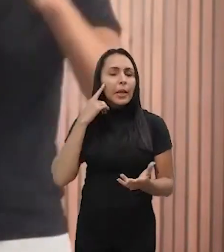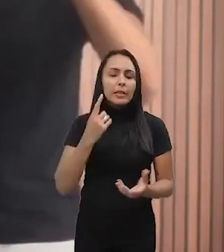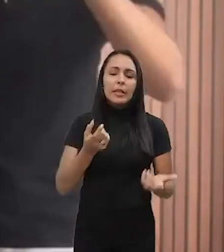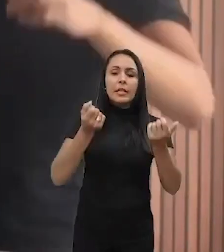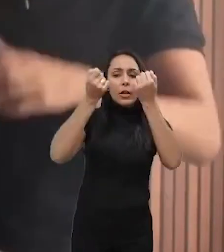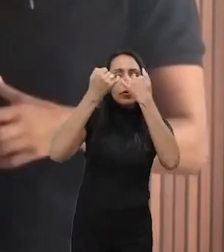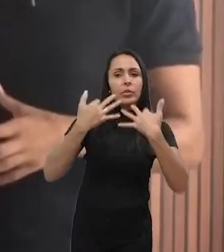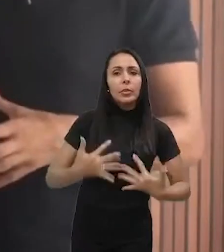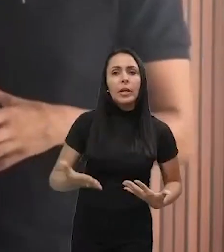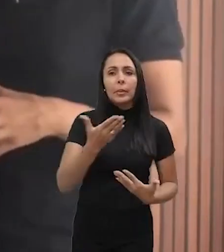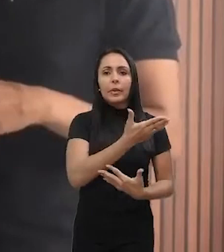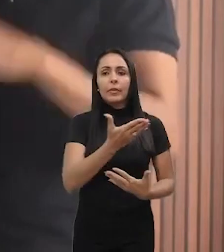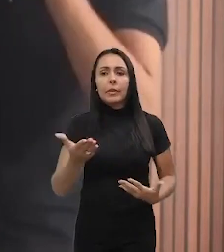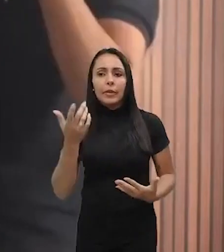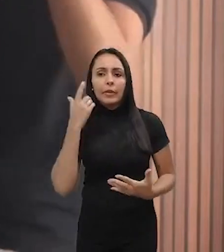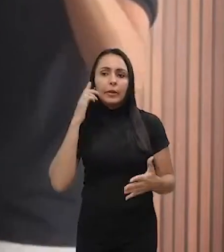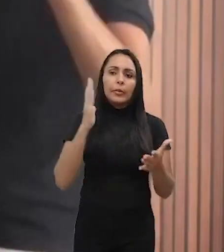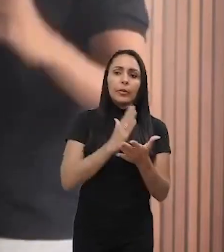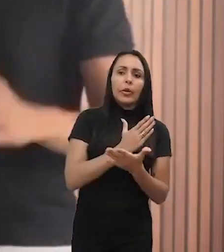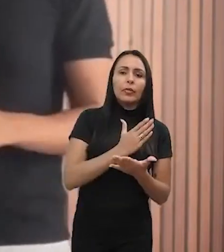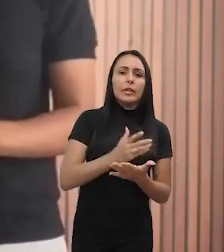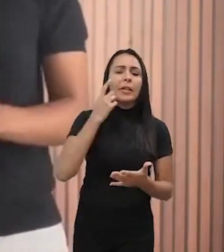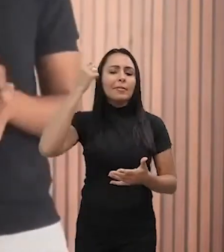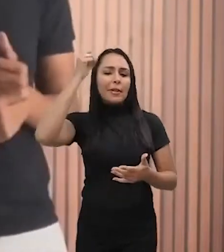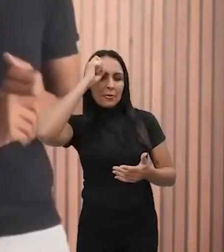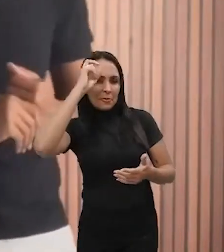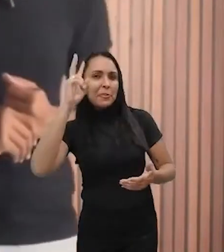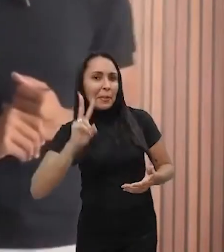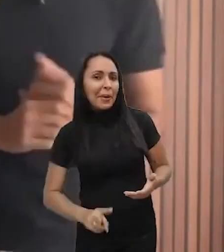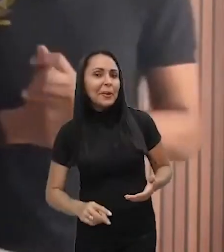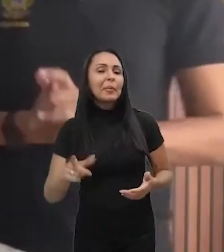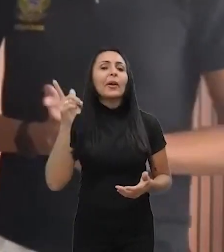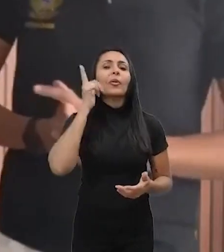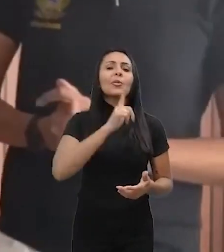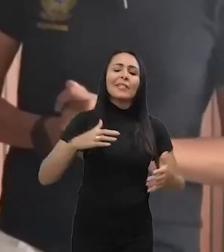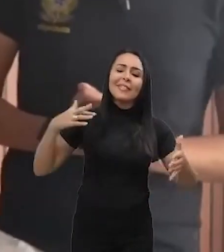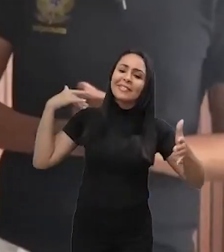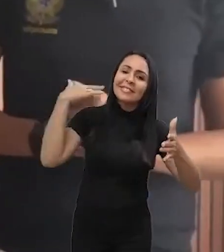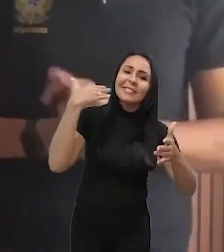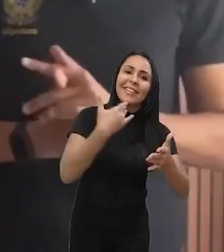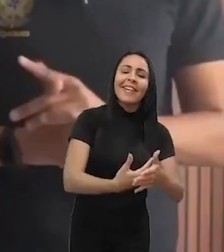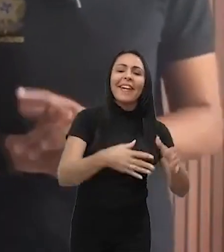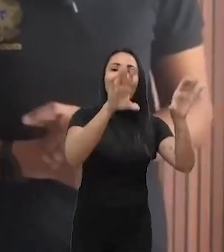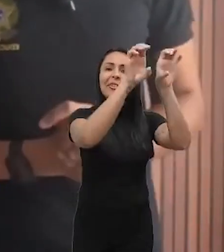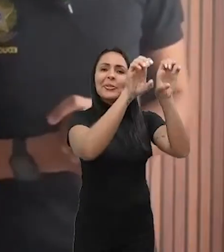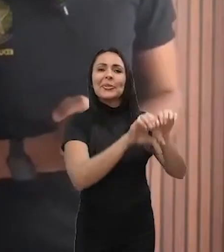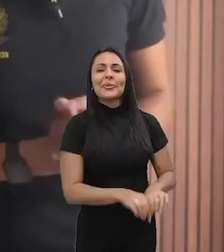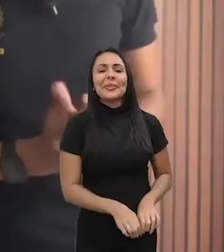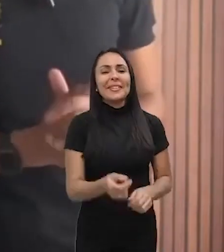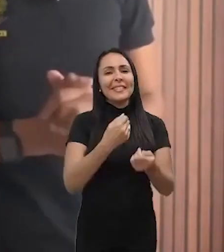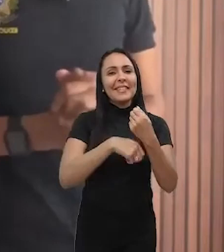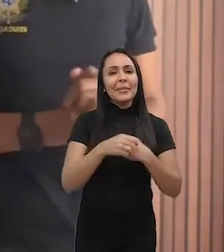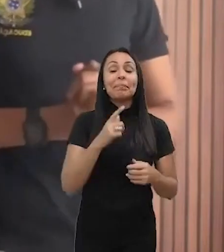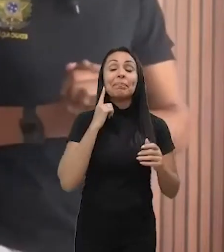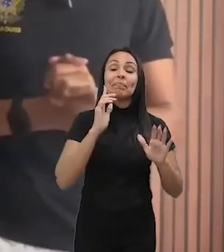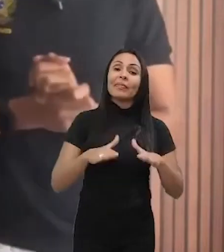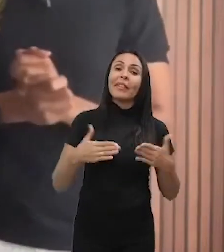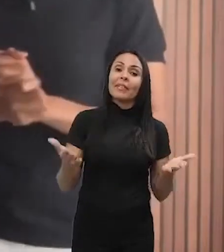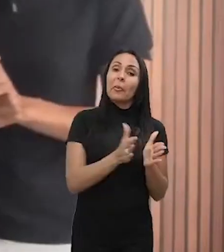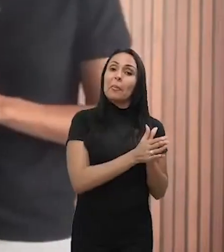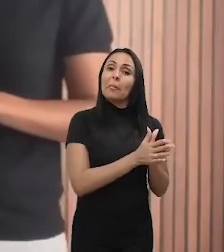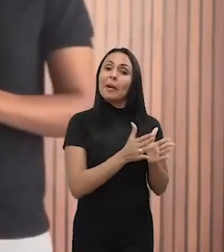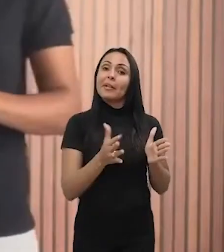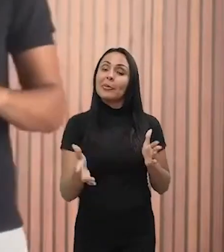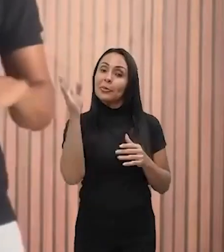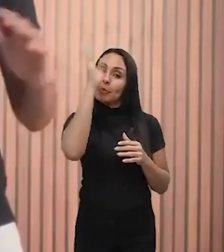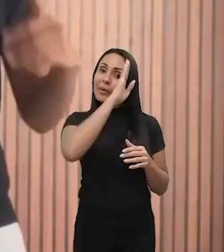para vocês. Veja como às vezes tem que ser muito esperto para poder conseguir chegar à estrutura administrativa. Então, o período colonial